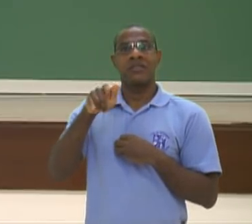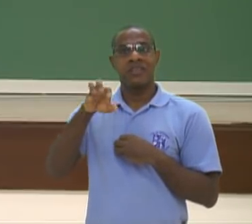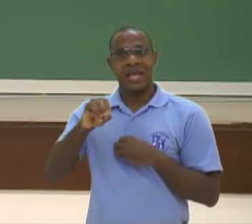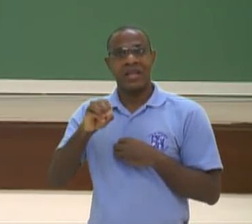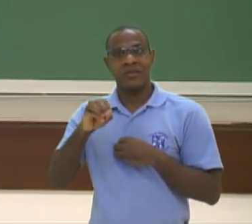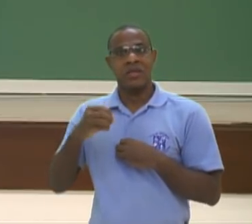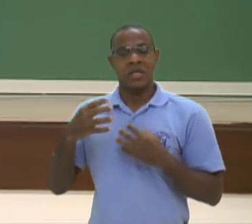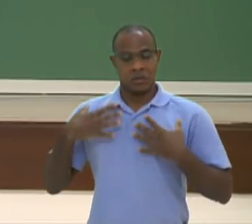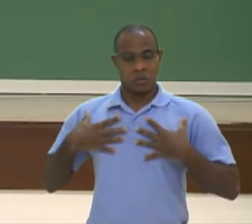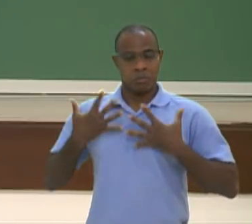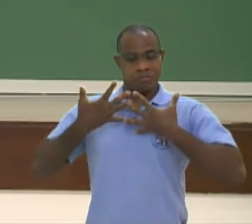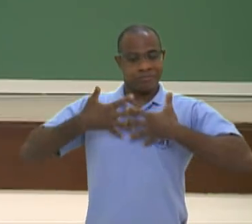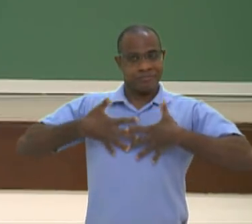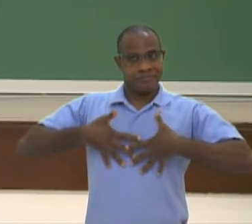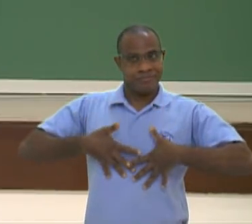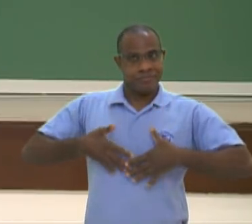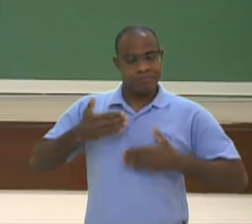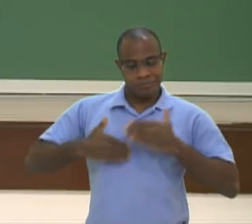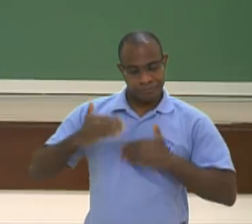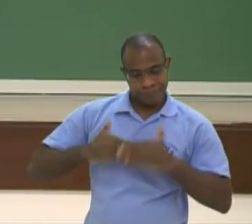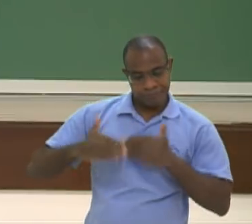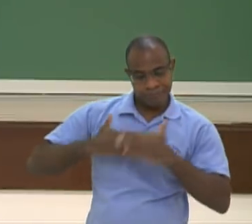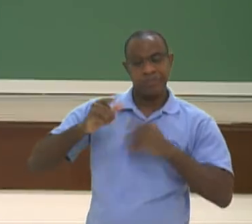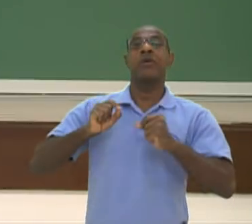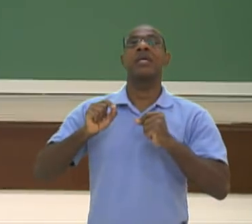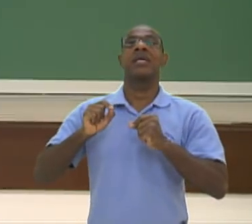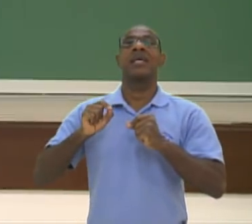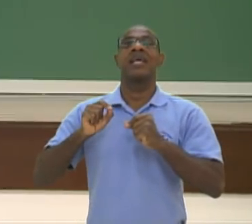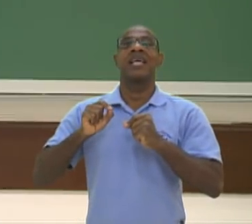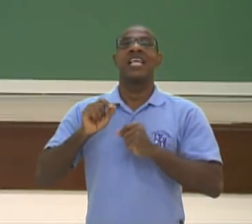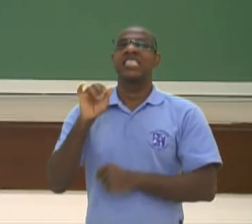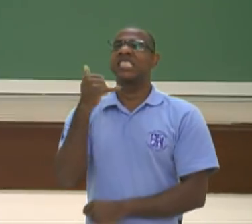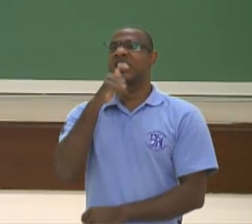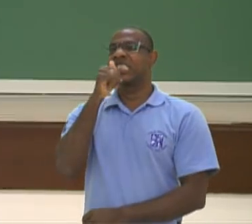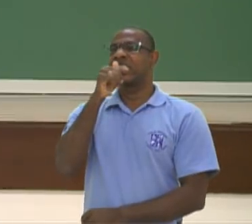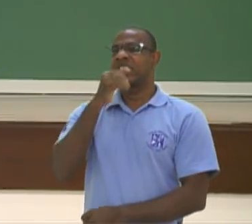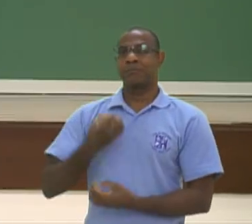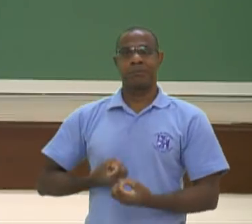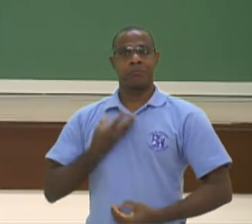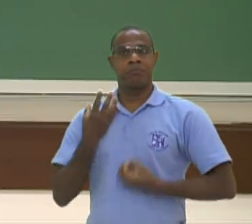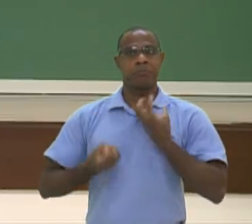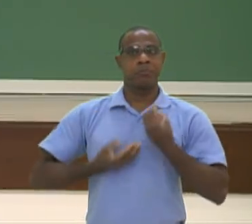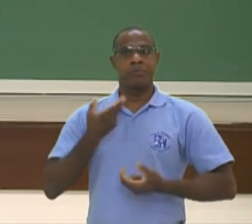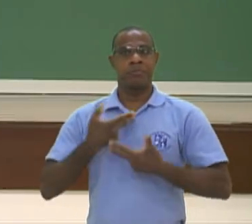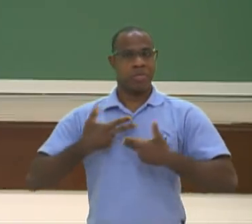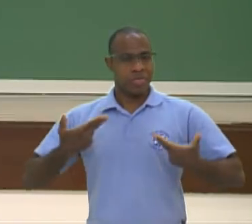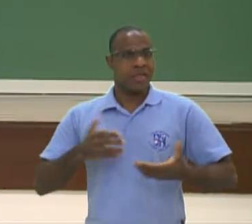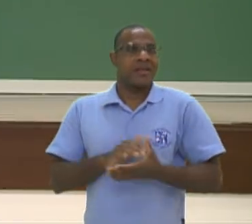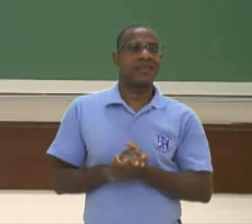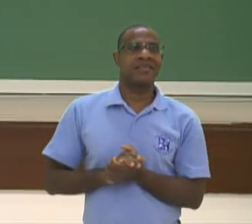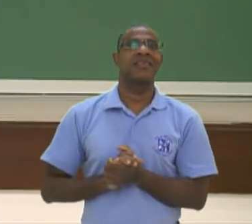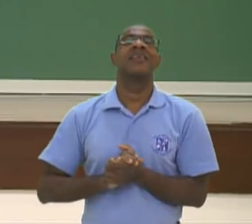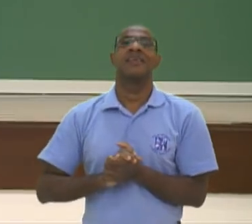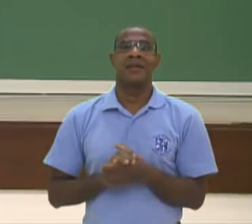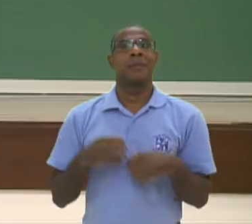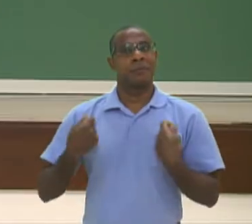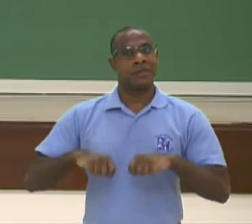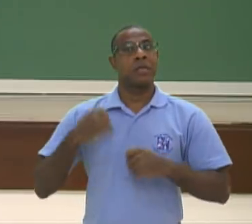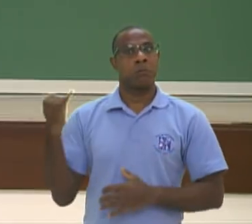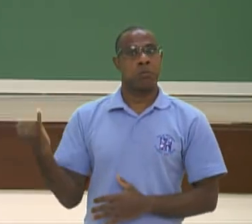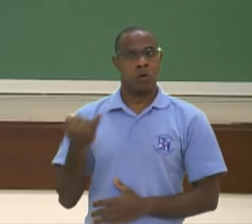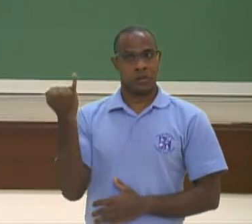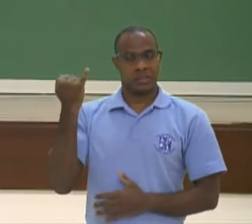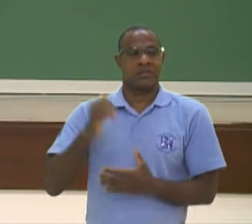aí também na produção de energia, na liberação de energia, tá? Então não basta só ter os